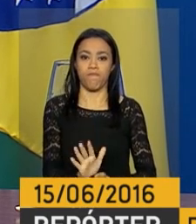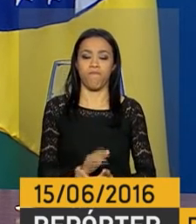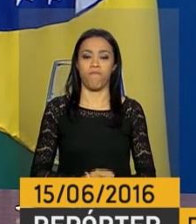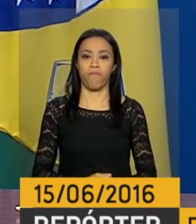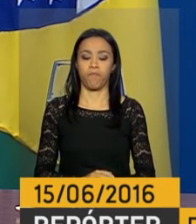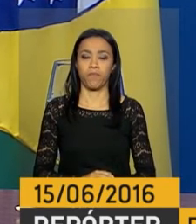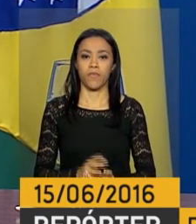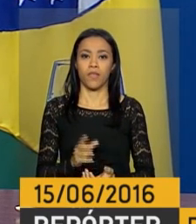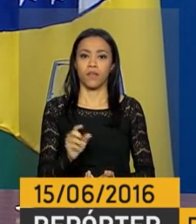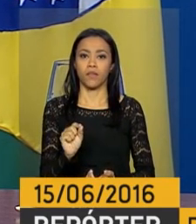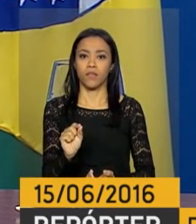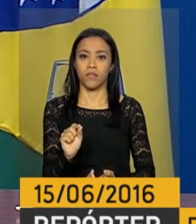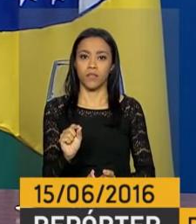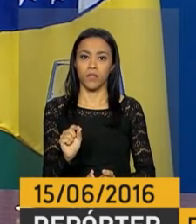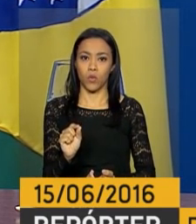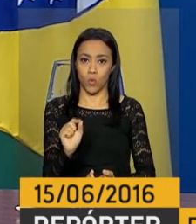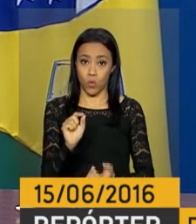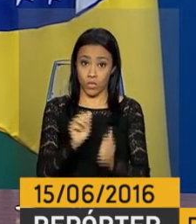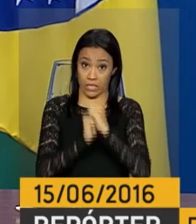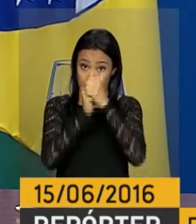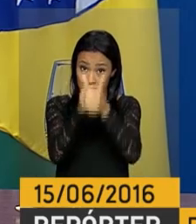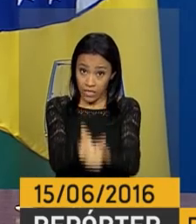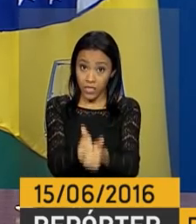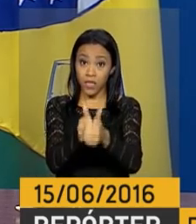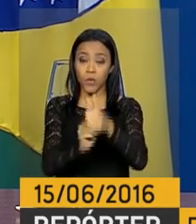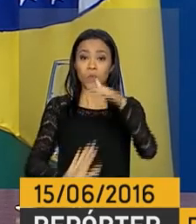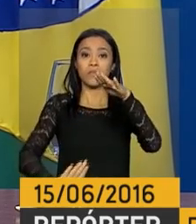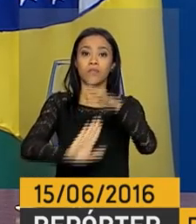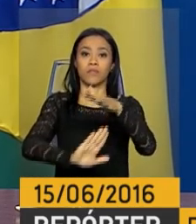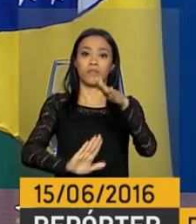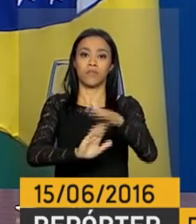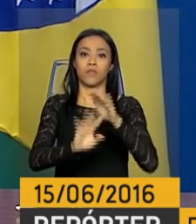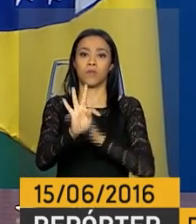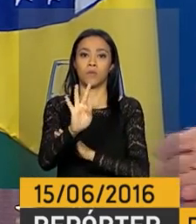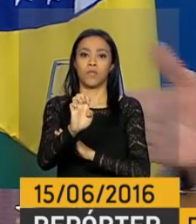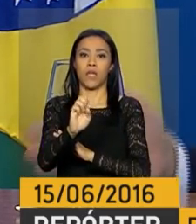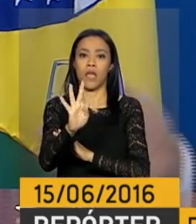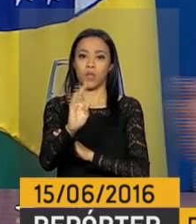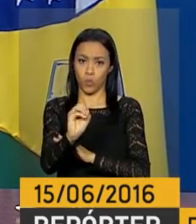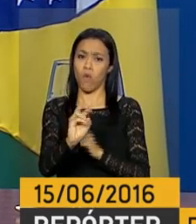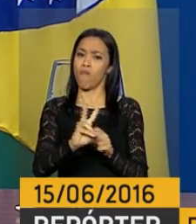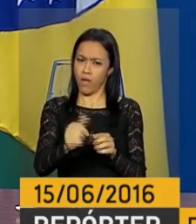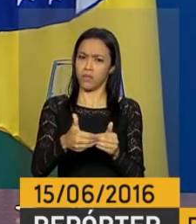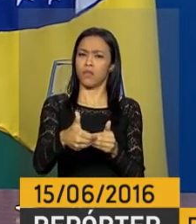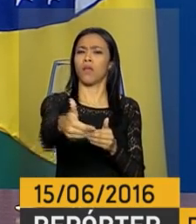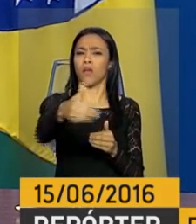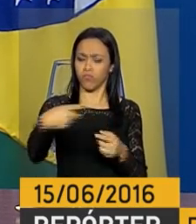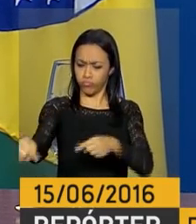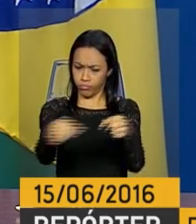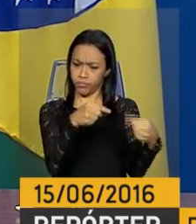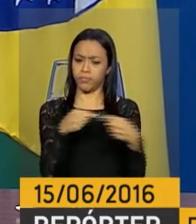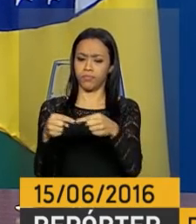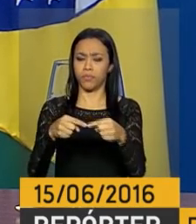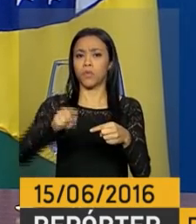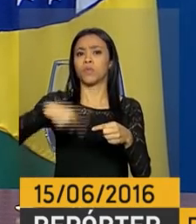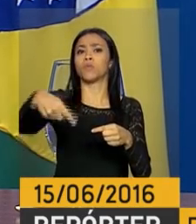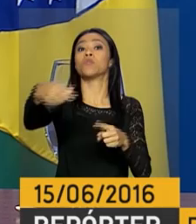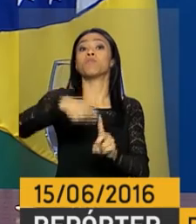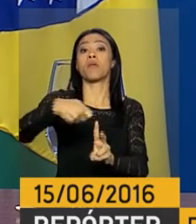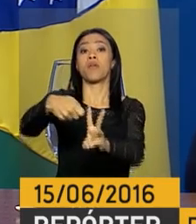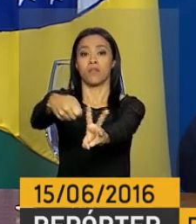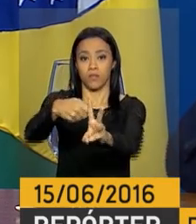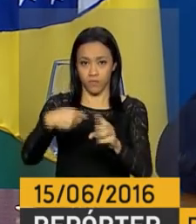eh a existência, a o cumprimento do teto. Isso aí será discutido, obviamente nos próximos